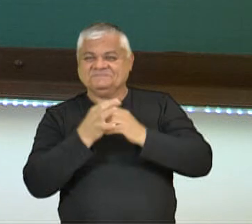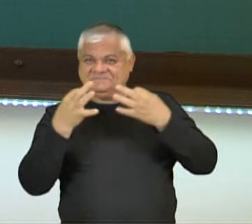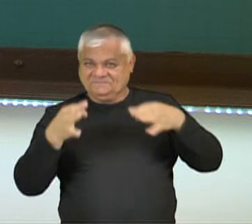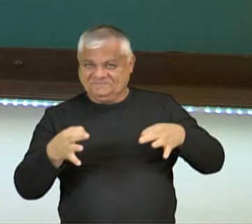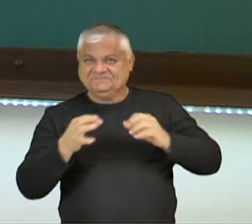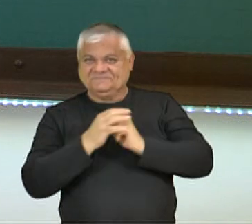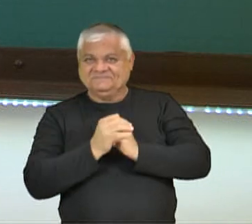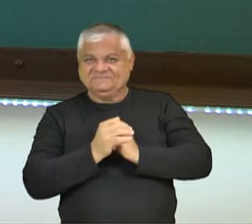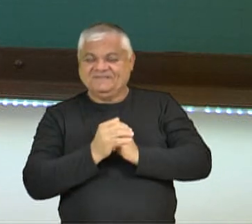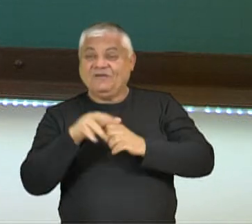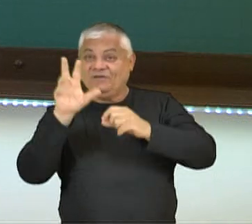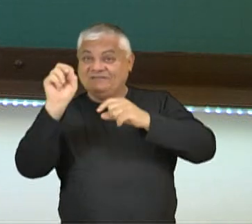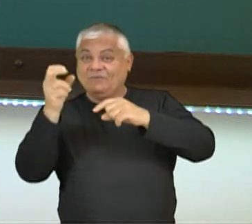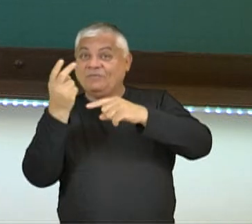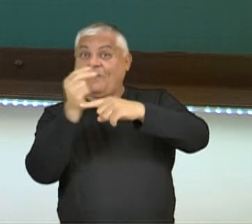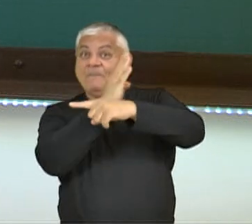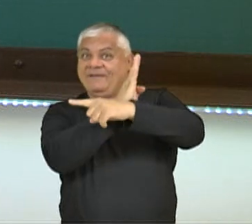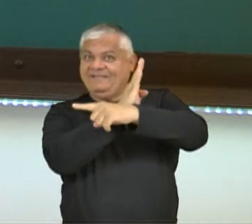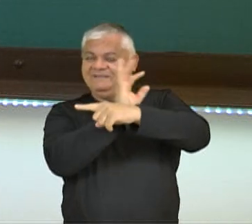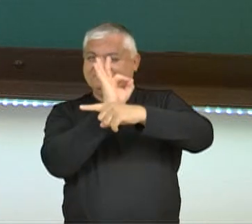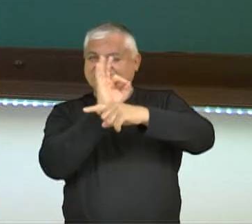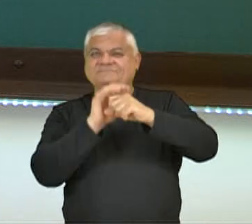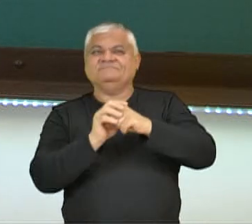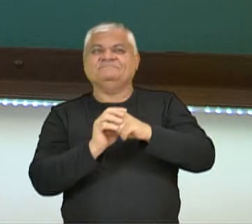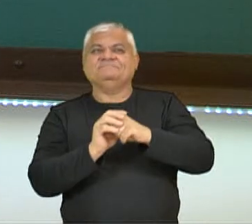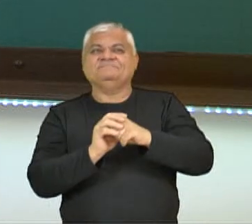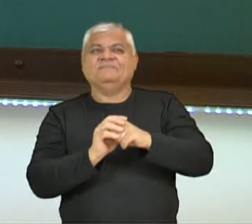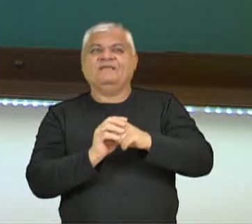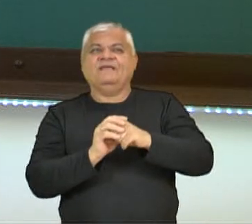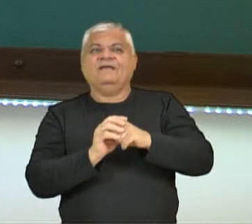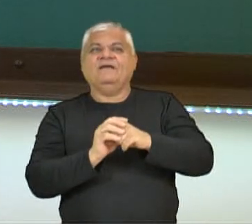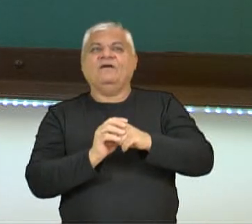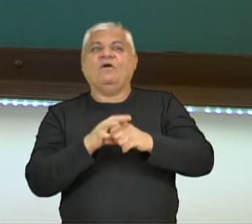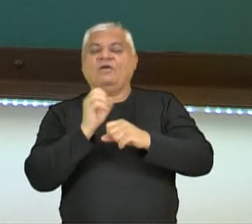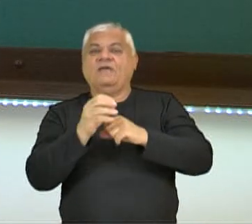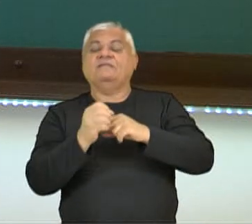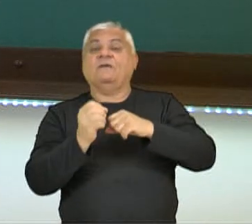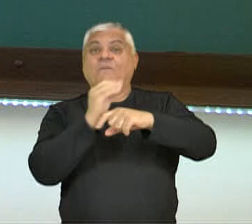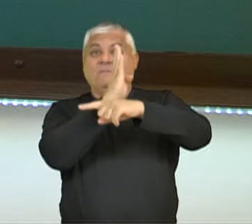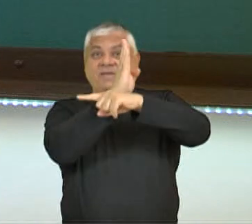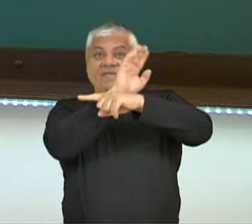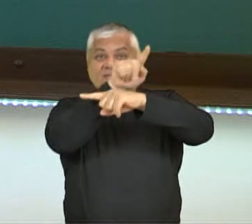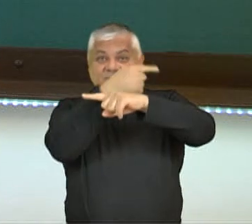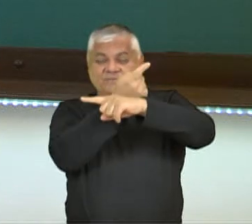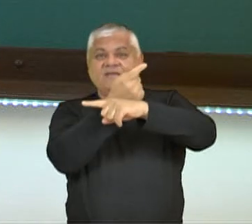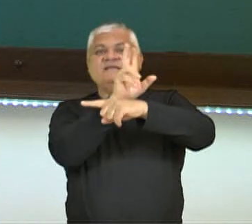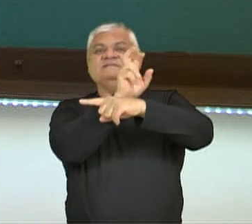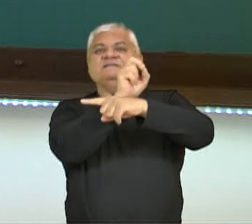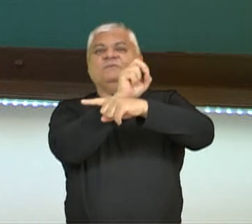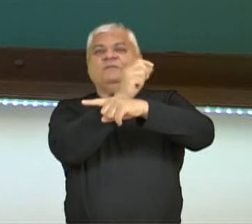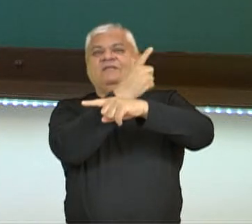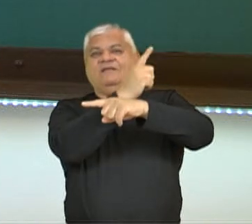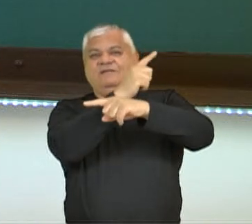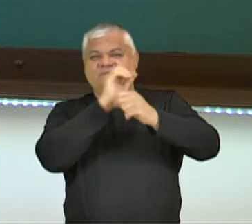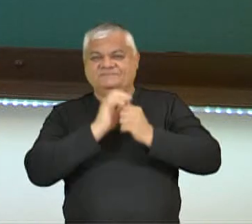ao beta. Pronto, já achamos o ângulo beta, ok? Então, o ângulo beta é 50